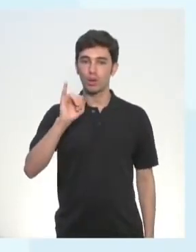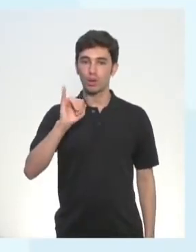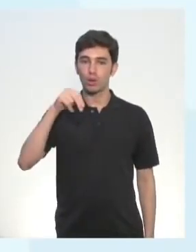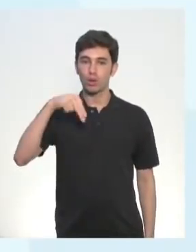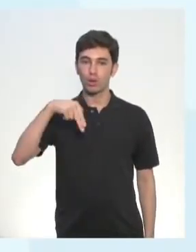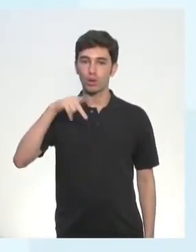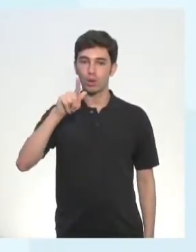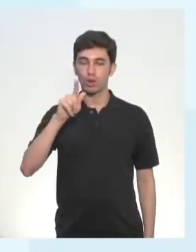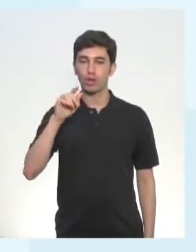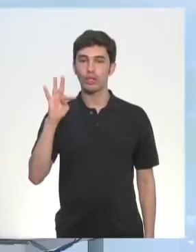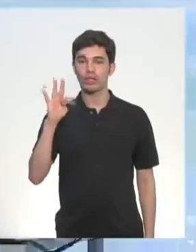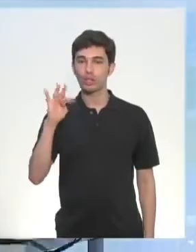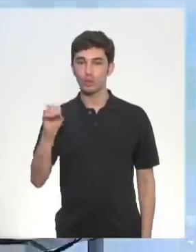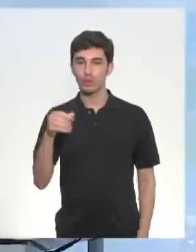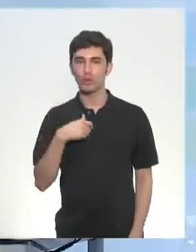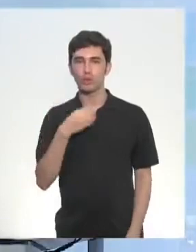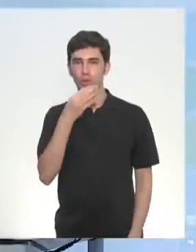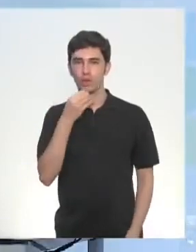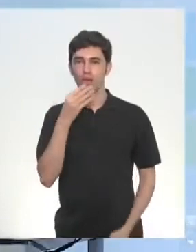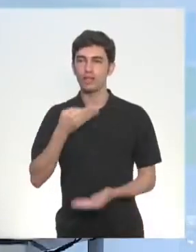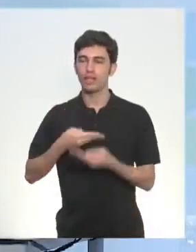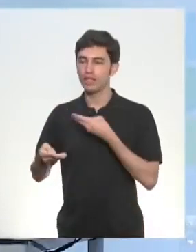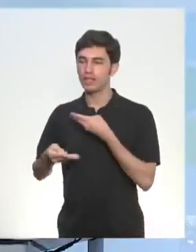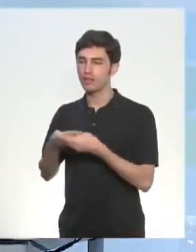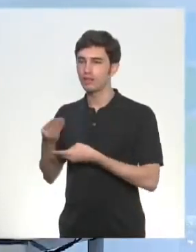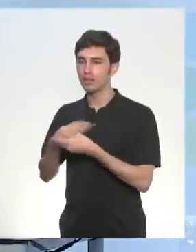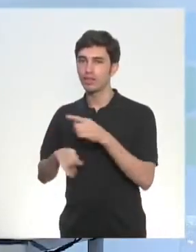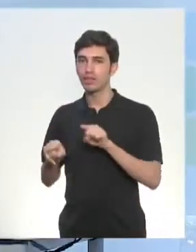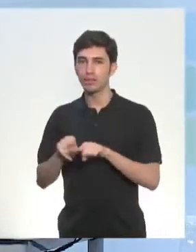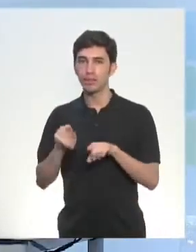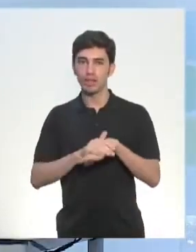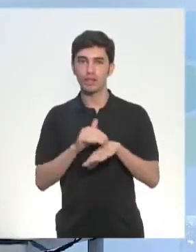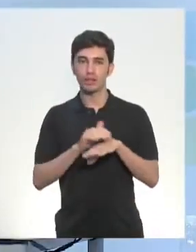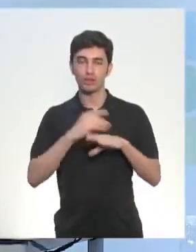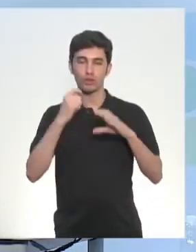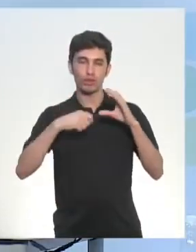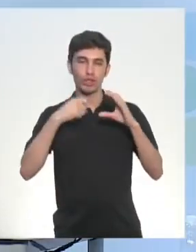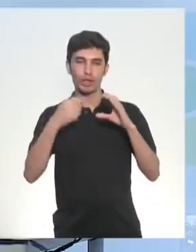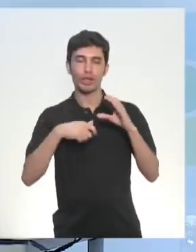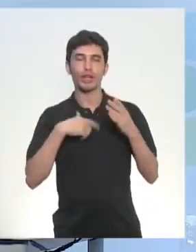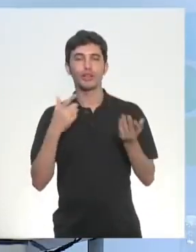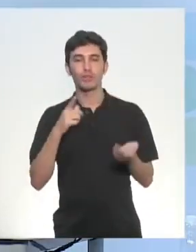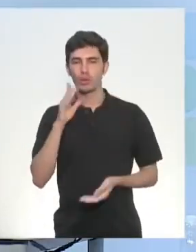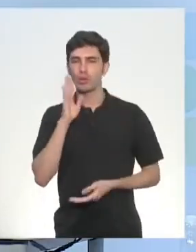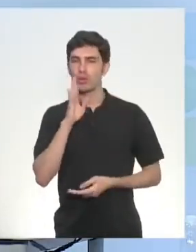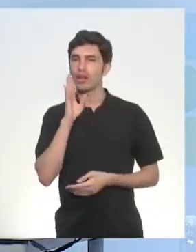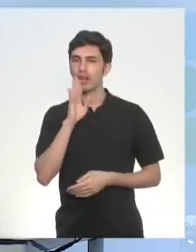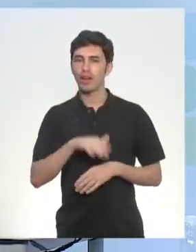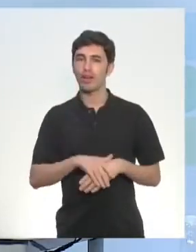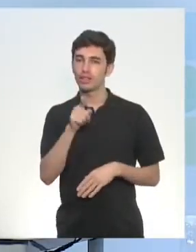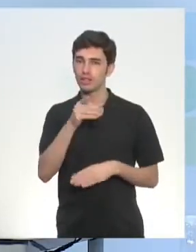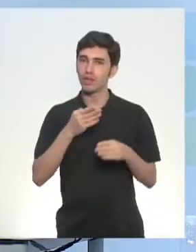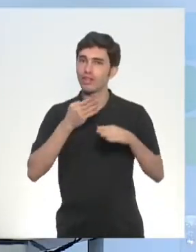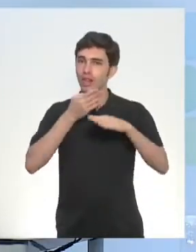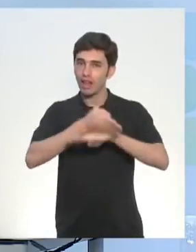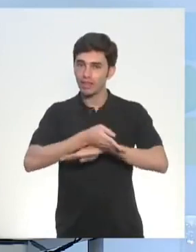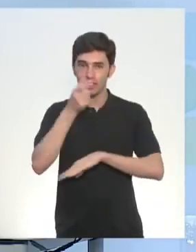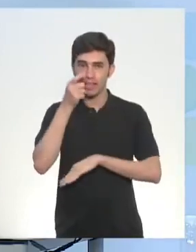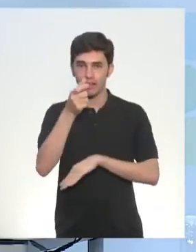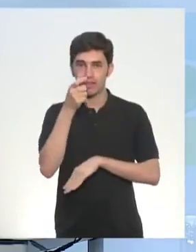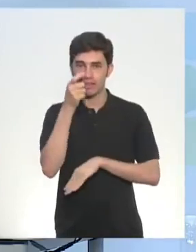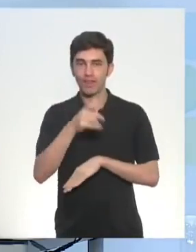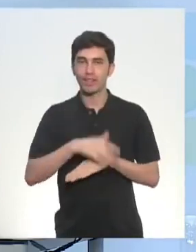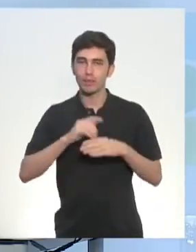bastante interação, tem os vídeos que a gente produziu aí, então lembrem-se aí que vocês podem acessar essa aula também, se vocês